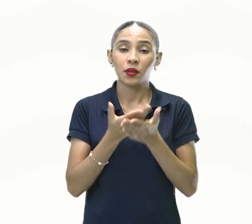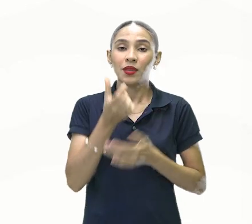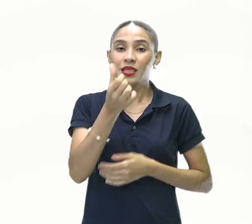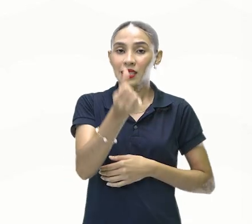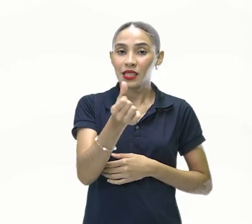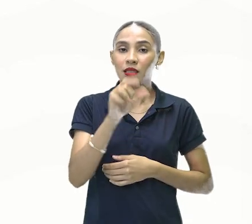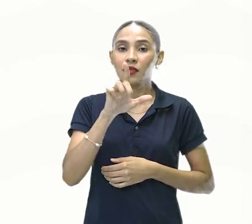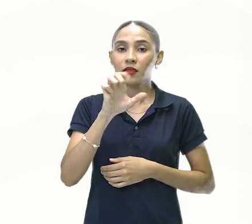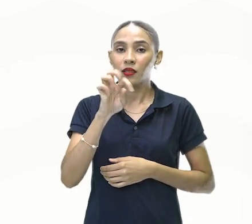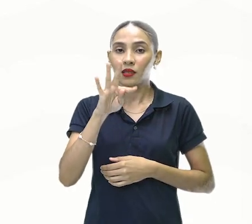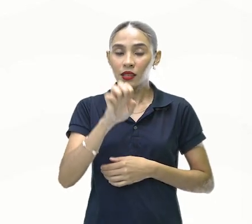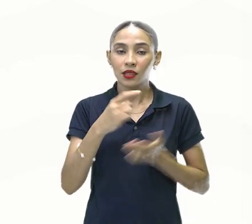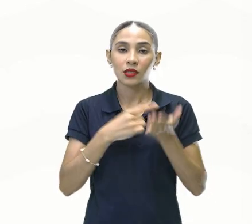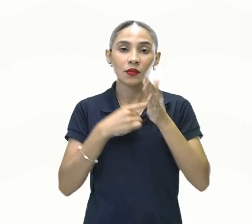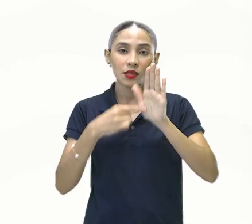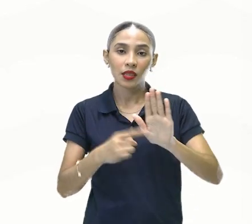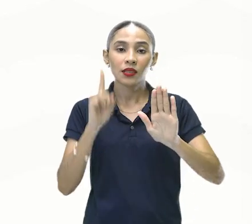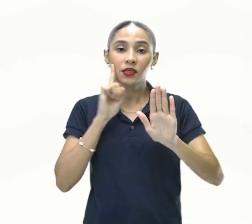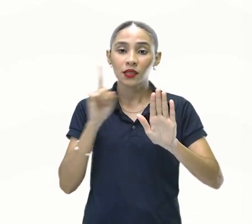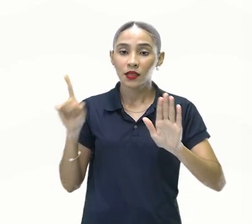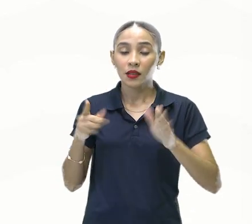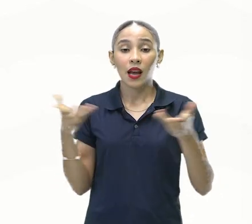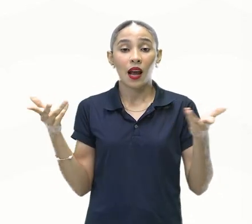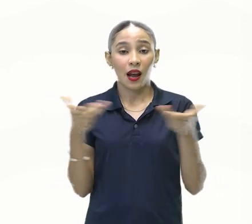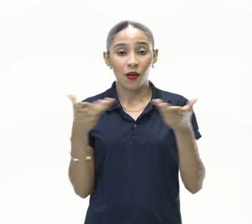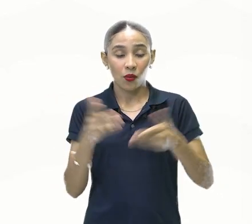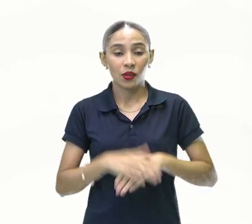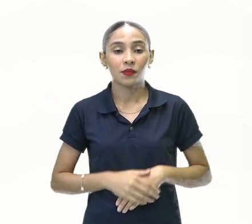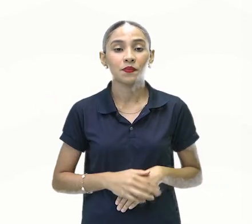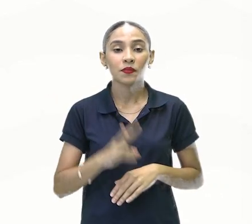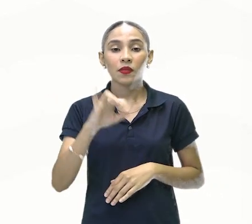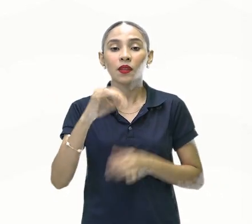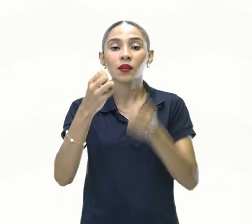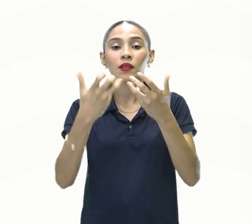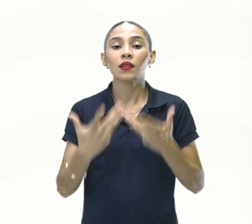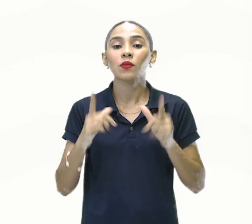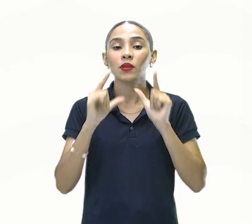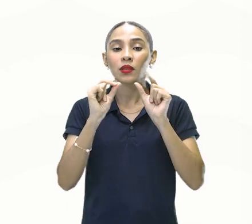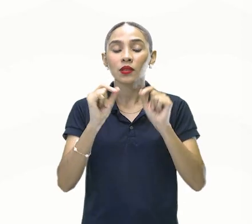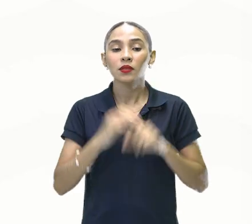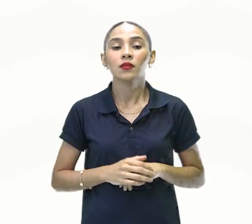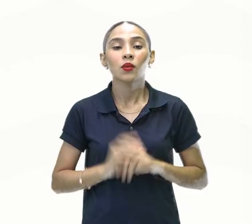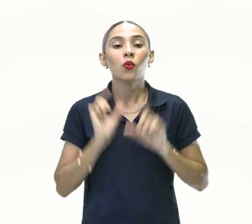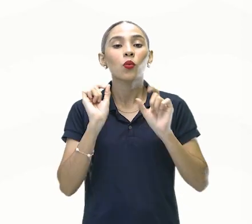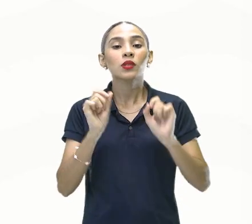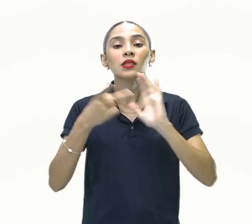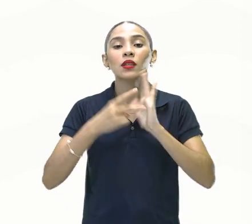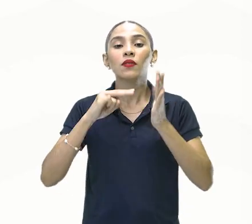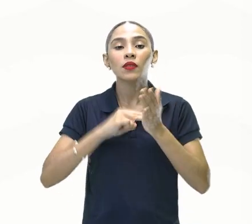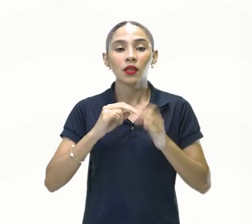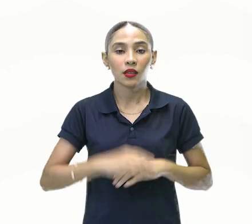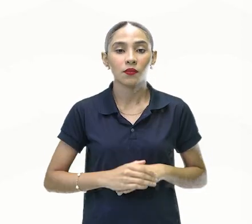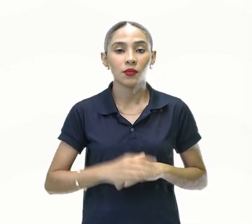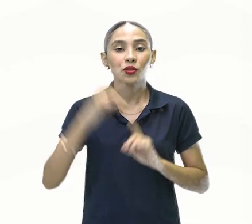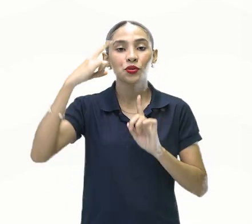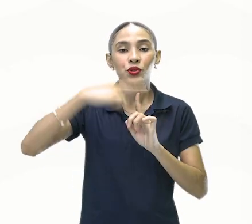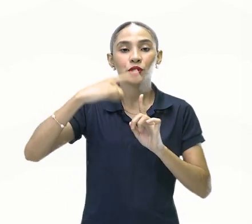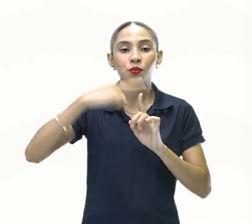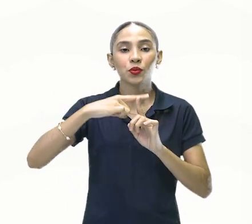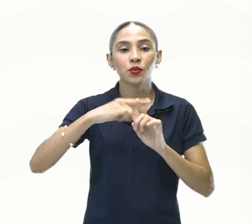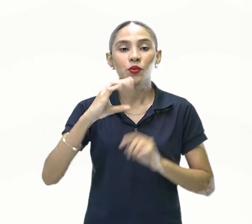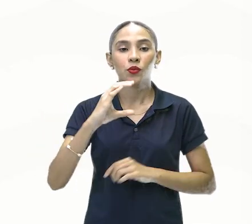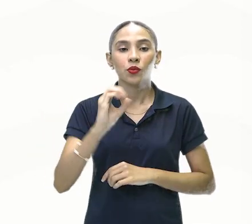Muito bem, vimos as 6 lentes apresentadas. E agora a gente vai falar aqui sobre o que é o